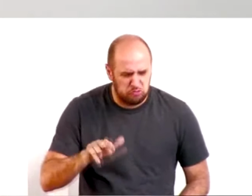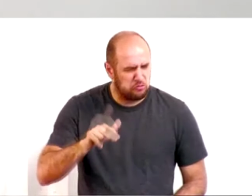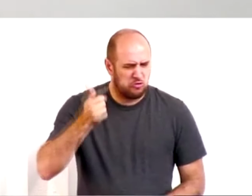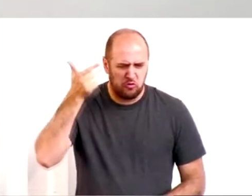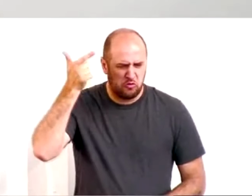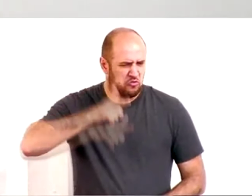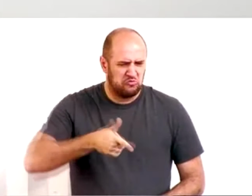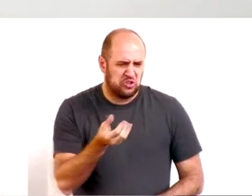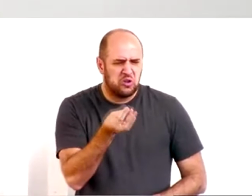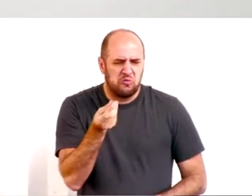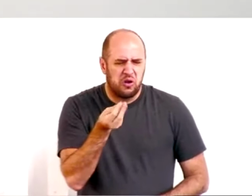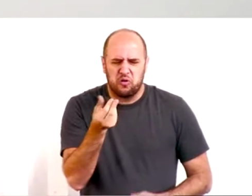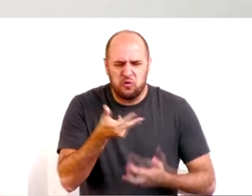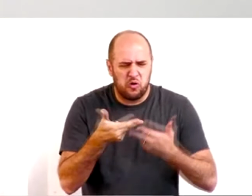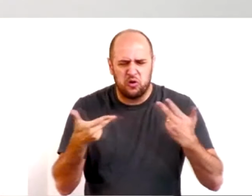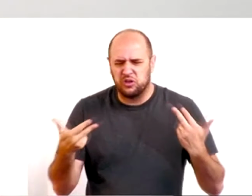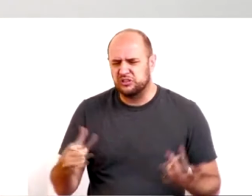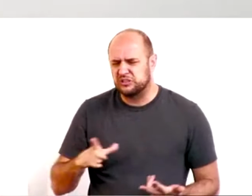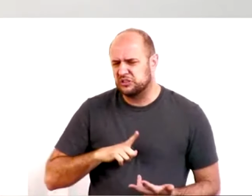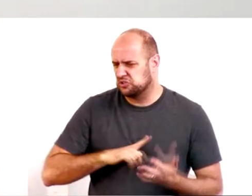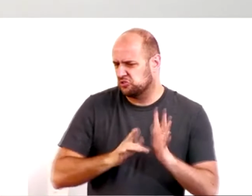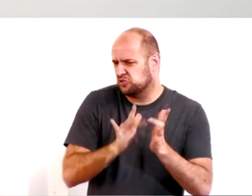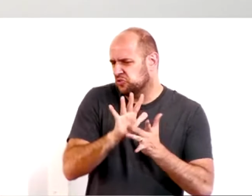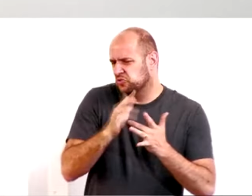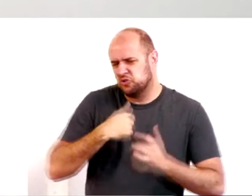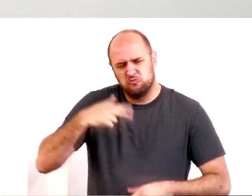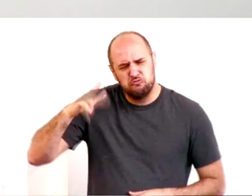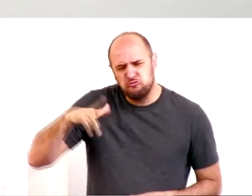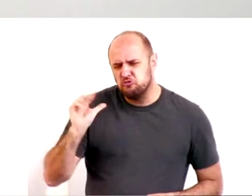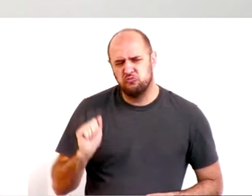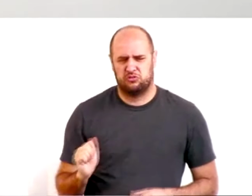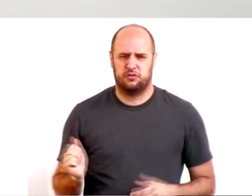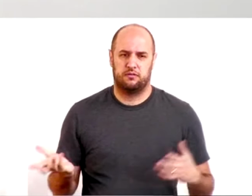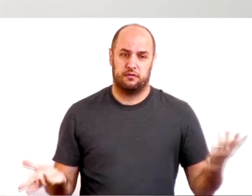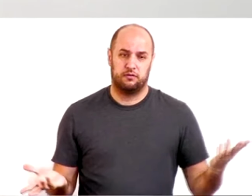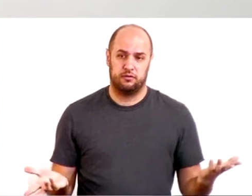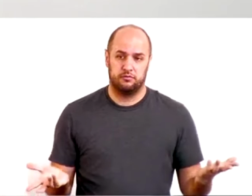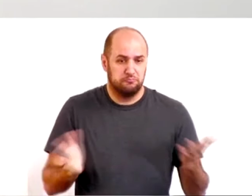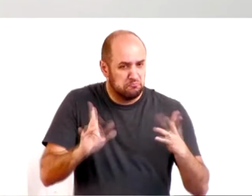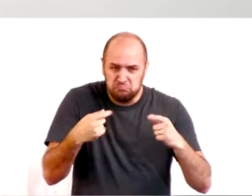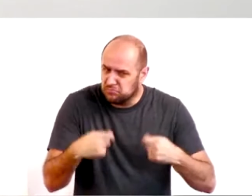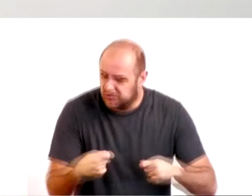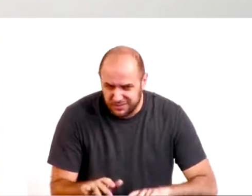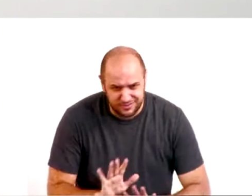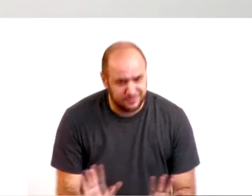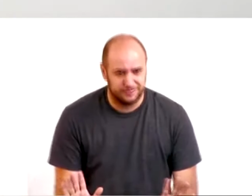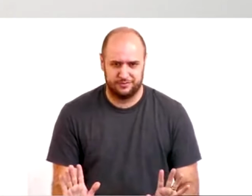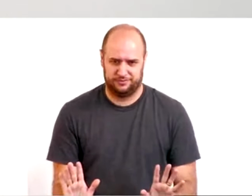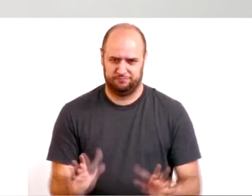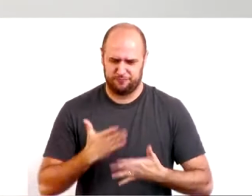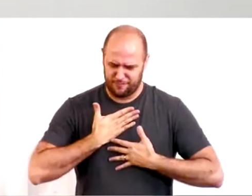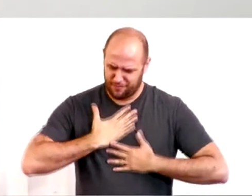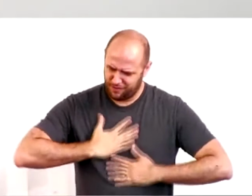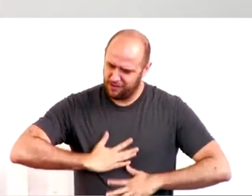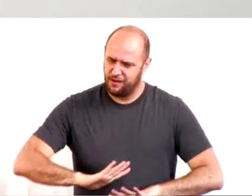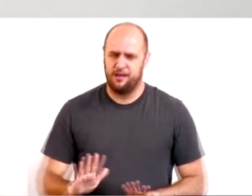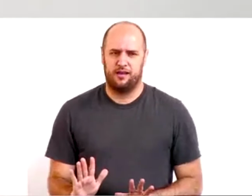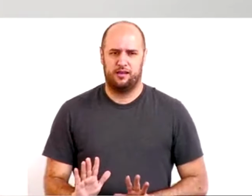estas qualidades descritas por Jesus no seu Sermão do Monte. Tenha então